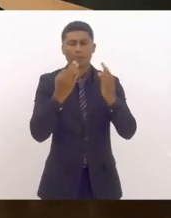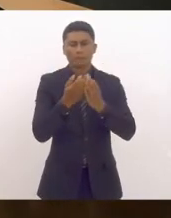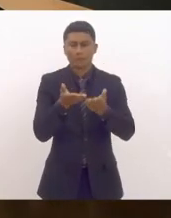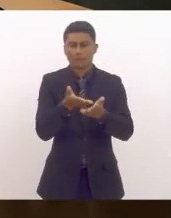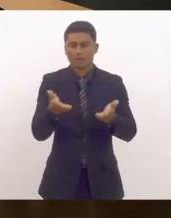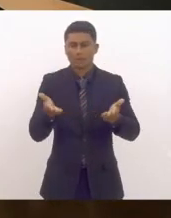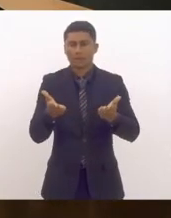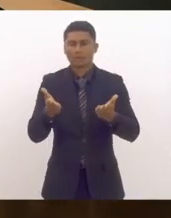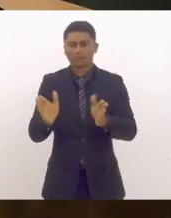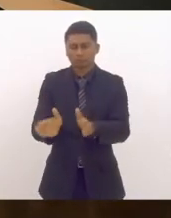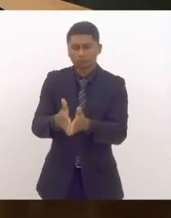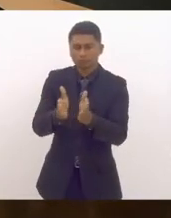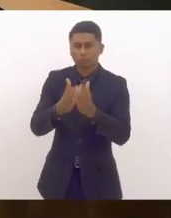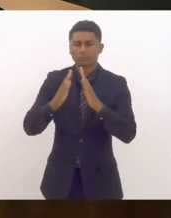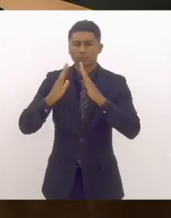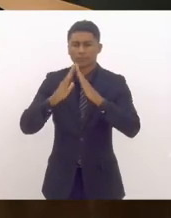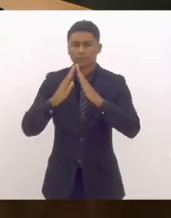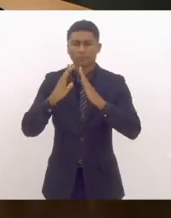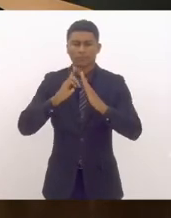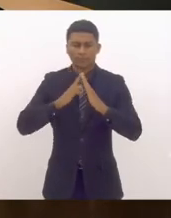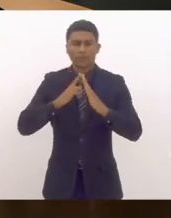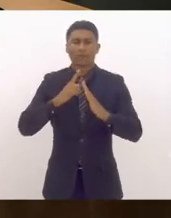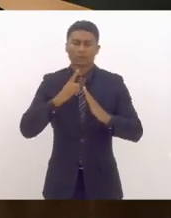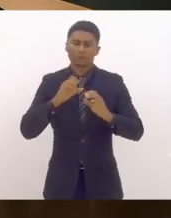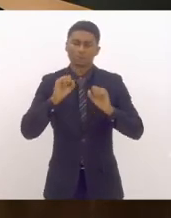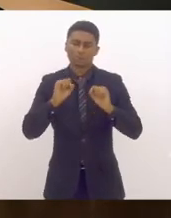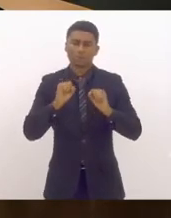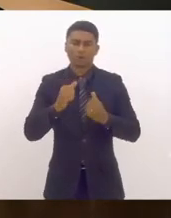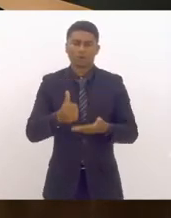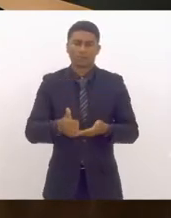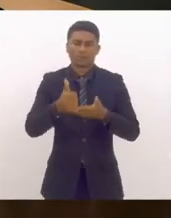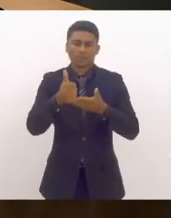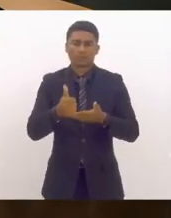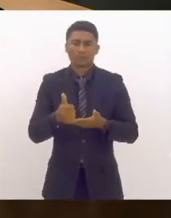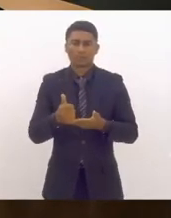imóvel o direito à assistência técnica de habitação. Importante projeto.